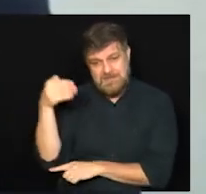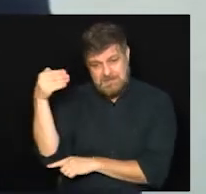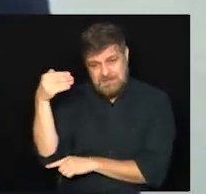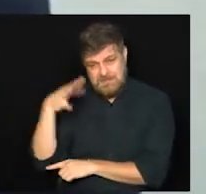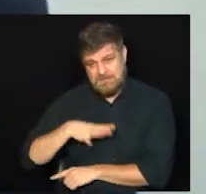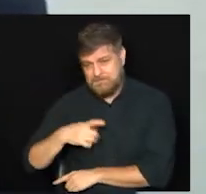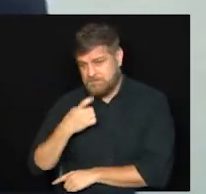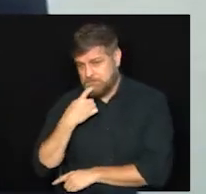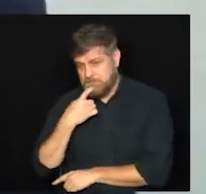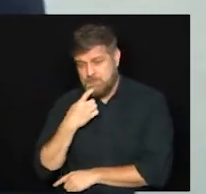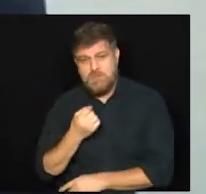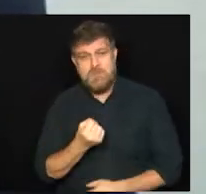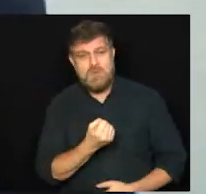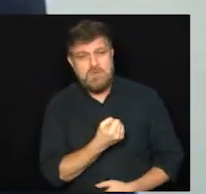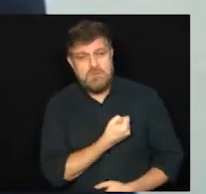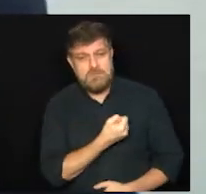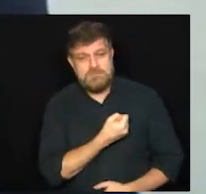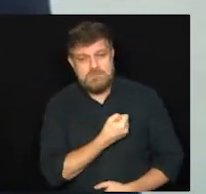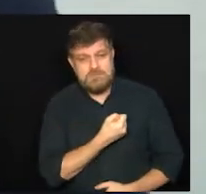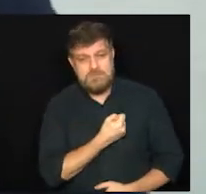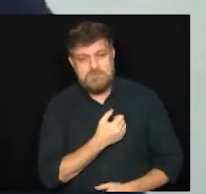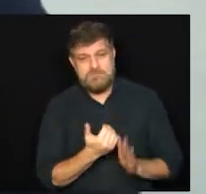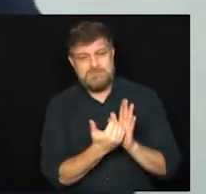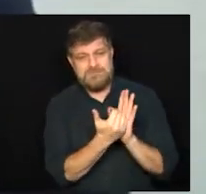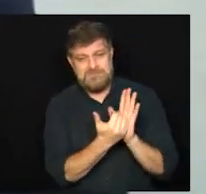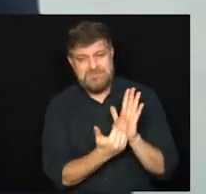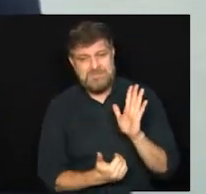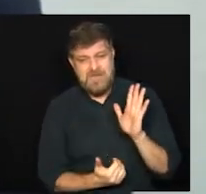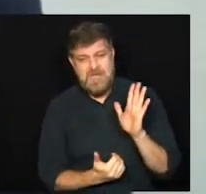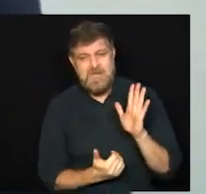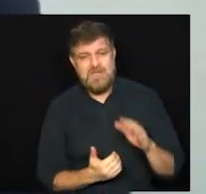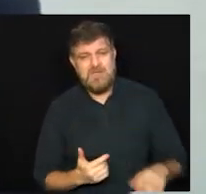número, né, como o Wanderley falou, ele caiu pela metade,